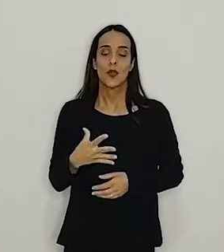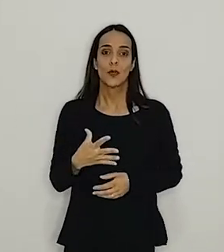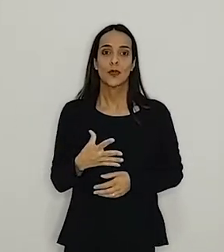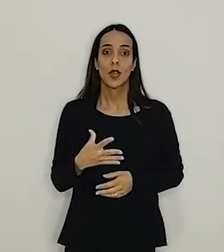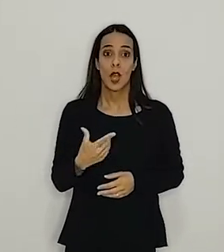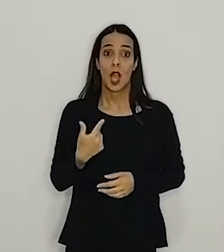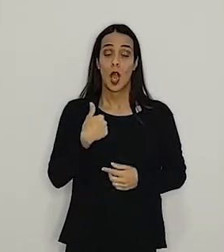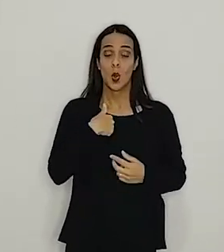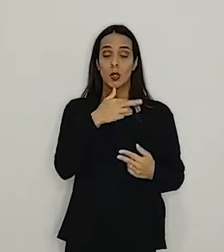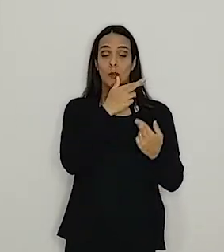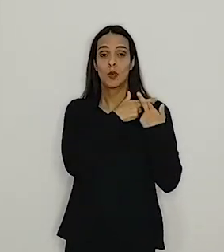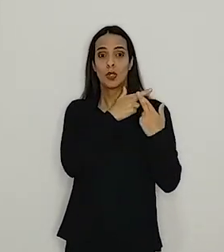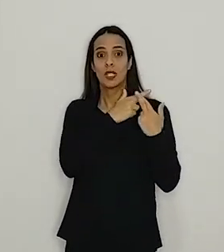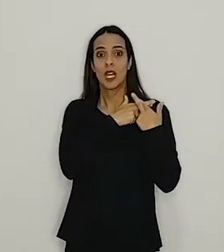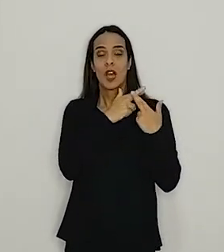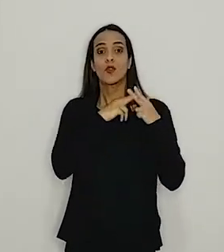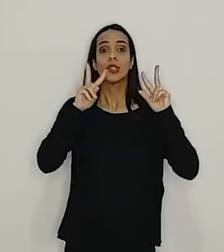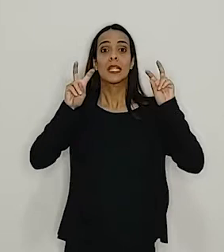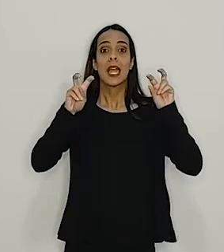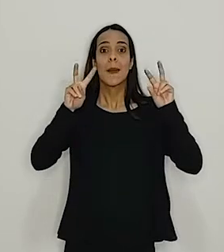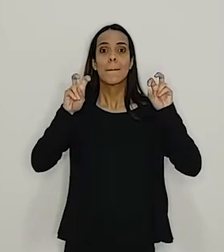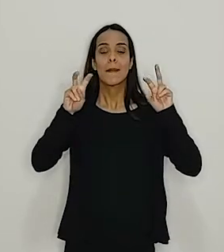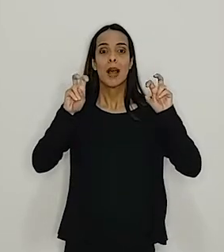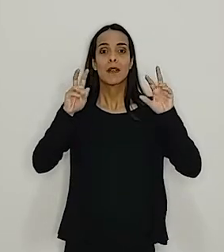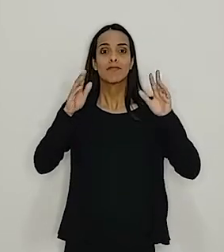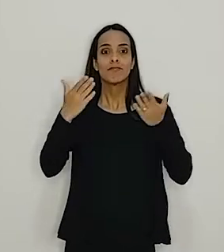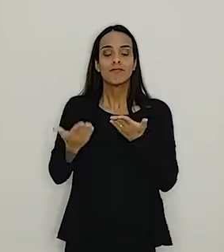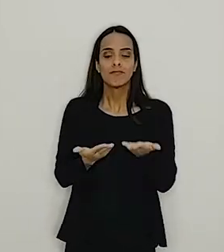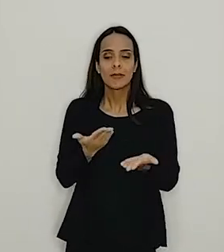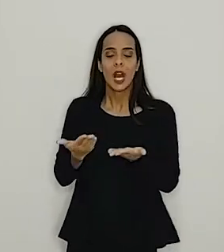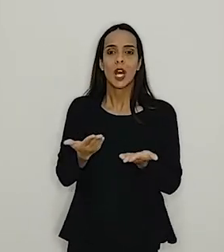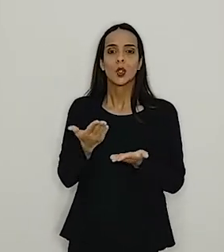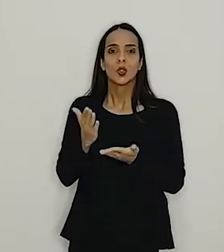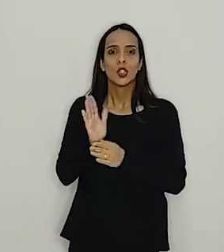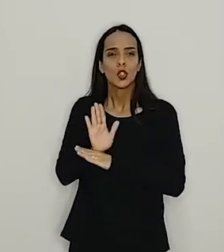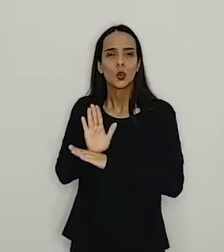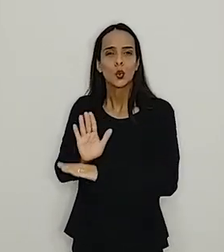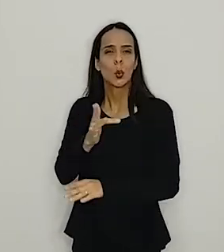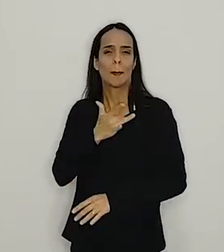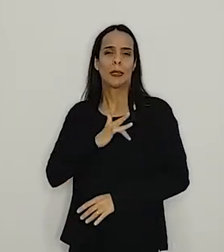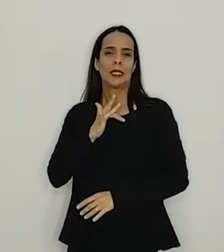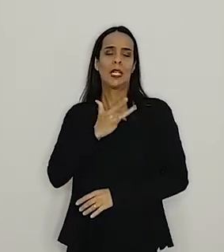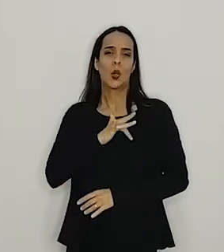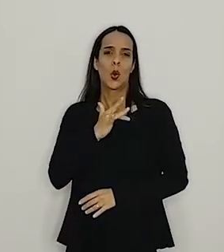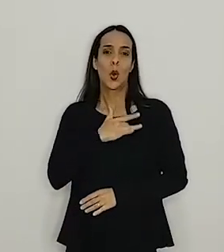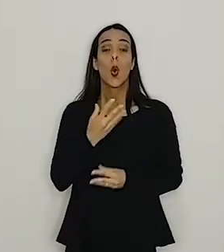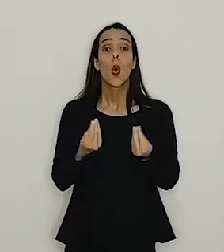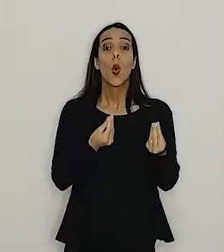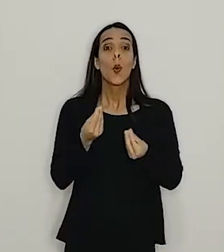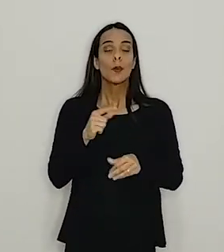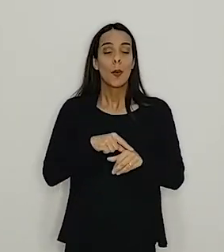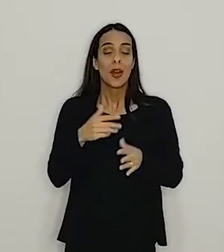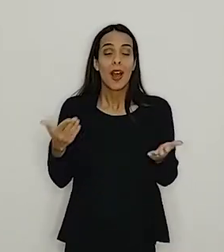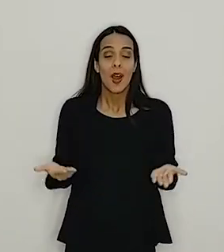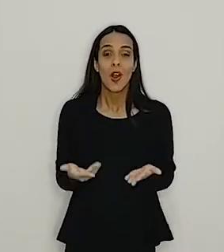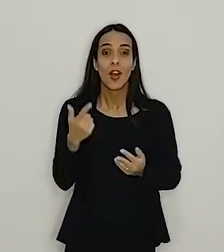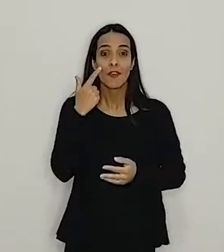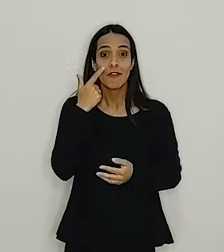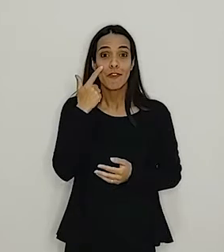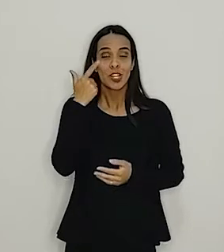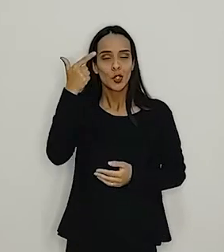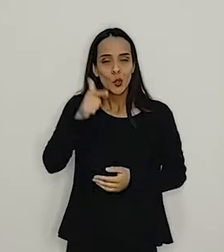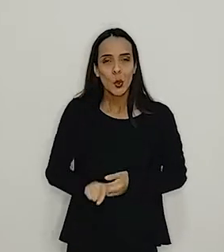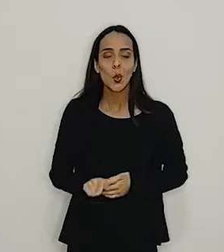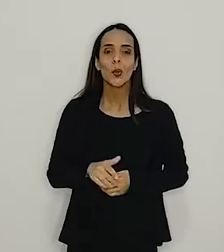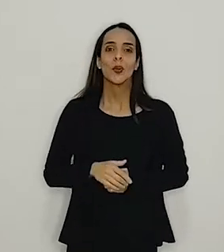um pouco a temática do atos de misericórdia e de como esse momento é um